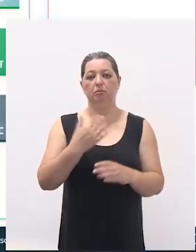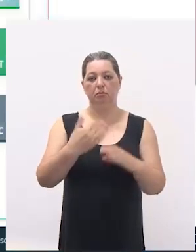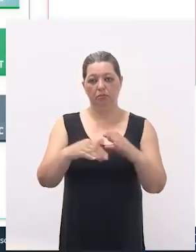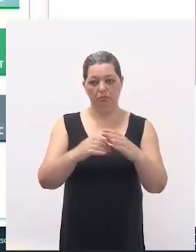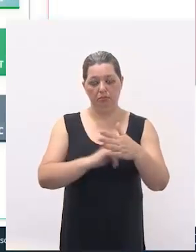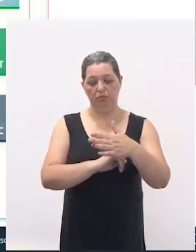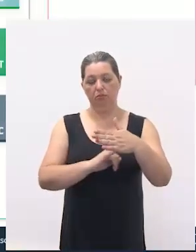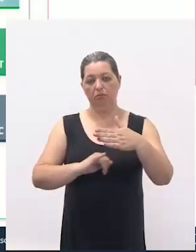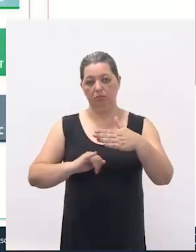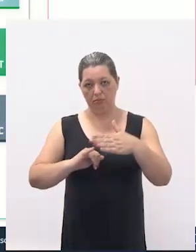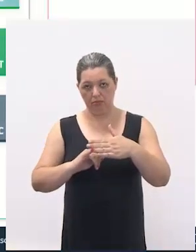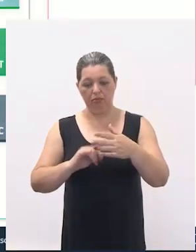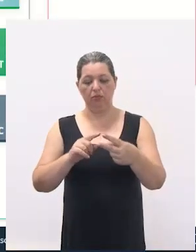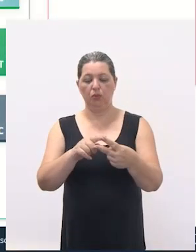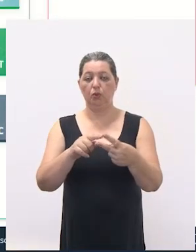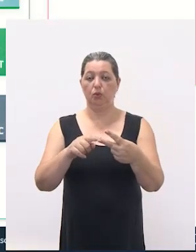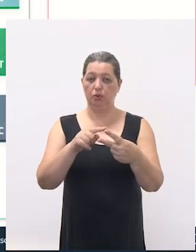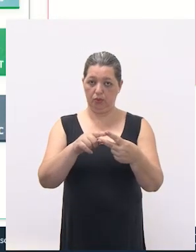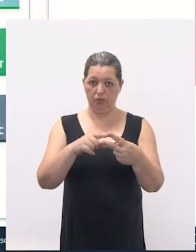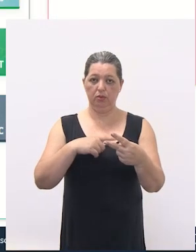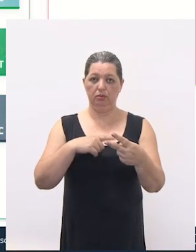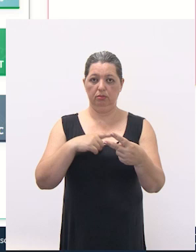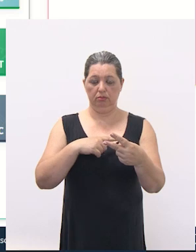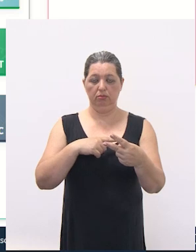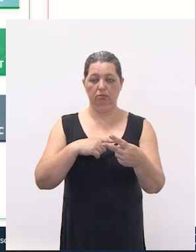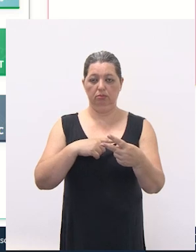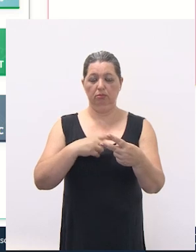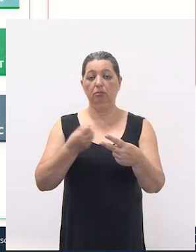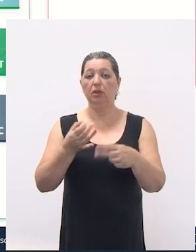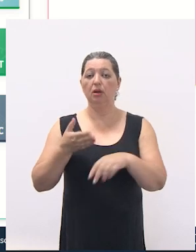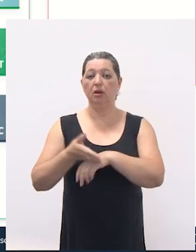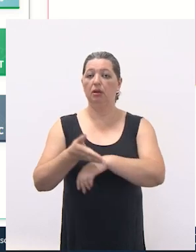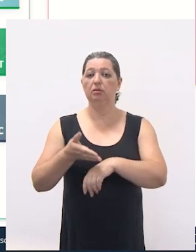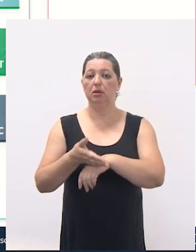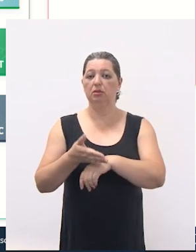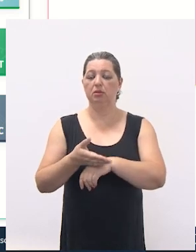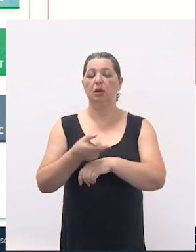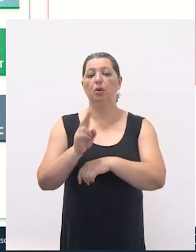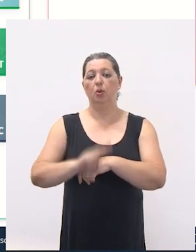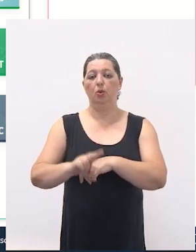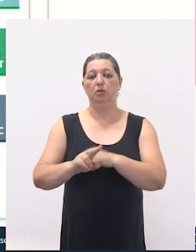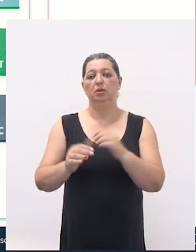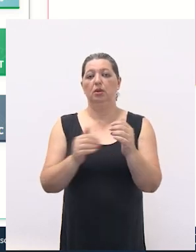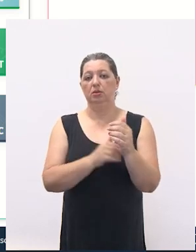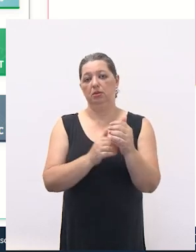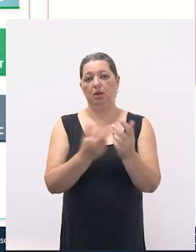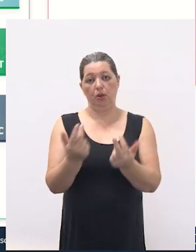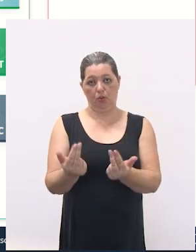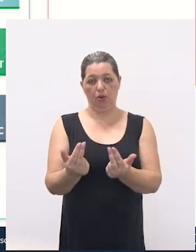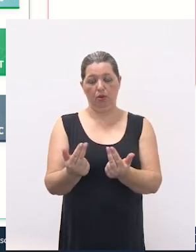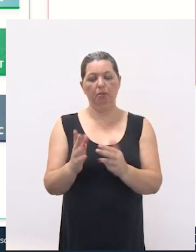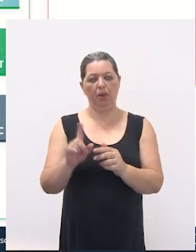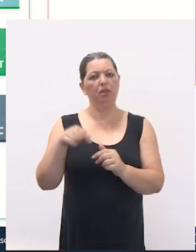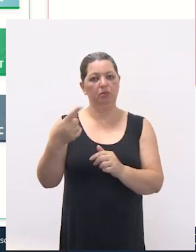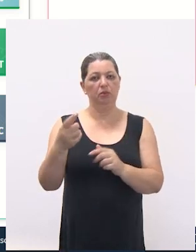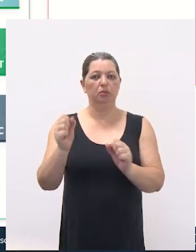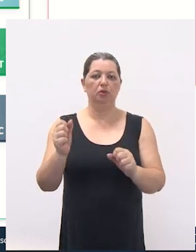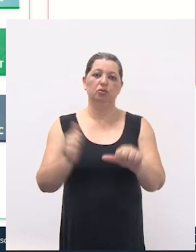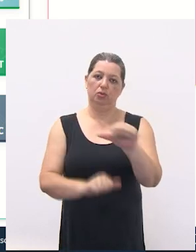da Microsoft quanto do Google, e para você acessar, você utiliza a mesma senha da sede e depois você pode trocar,